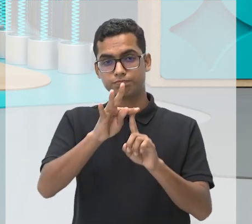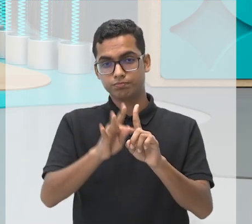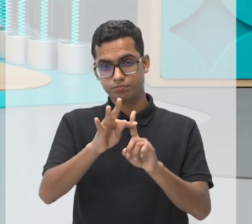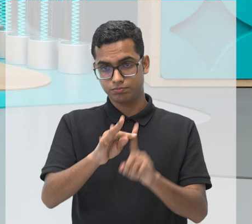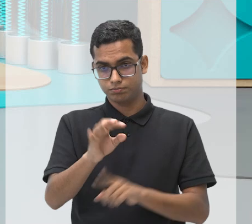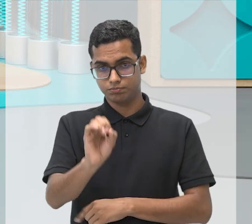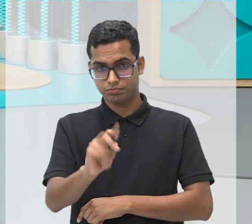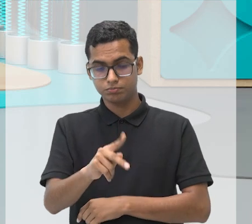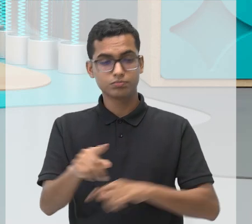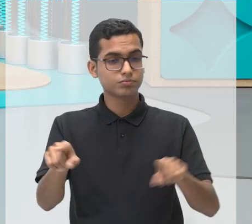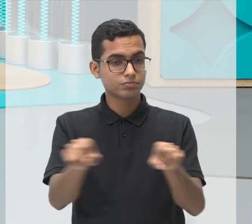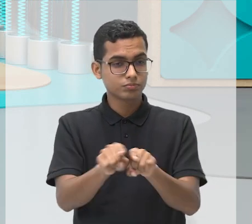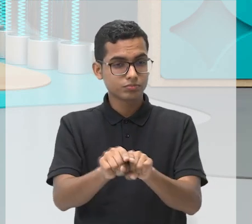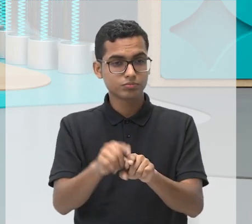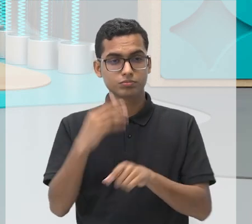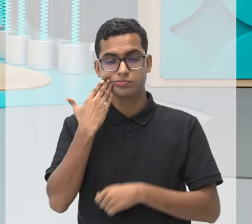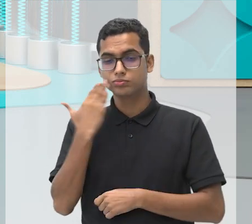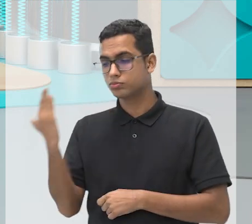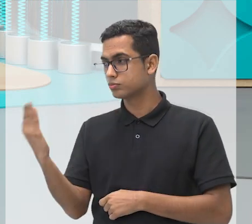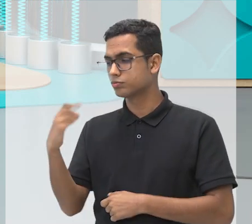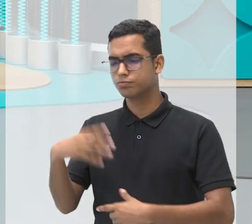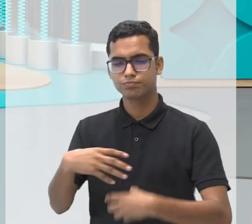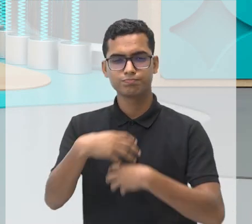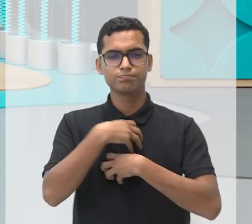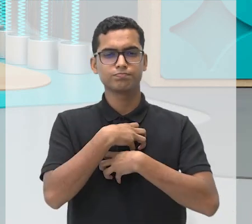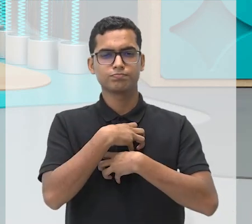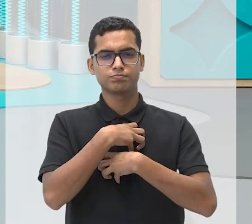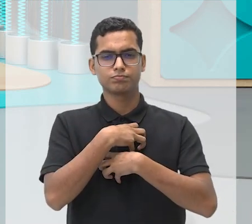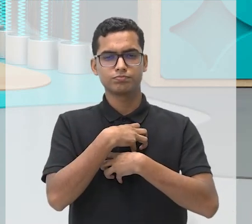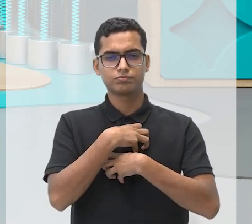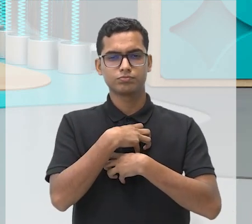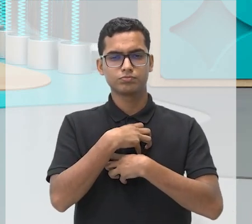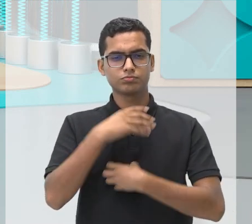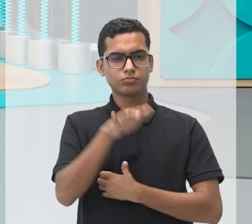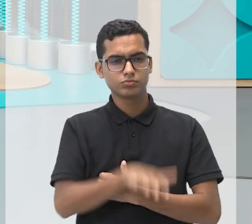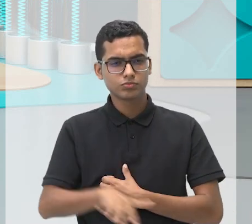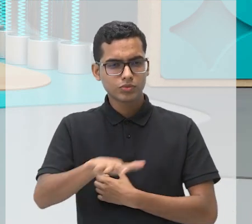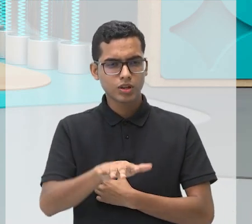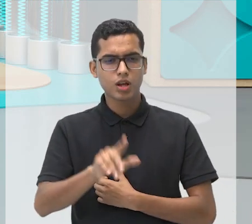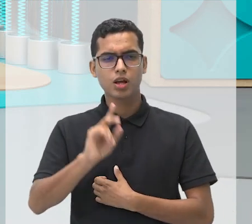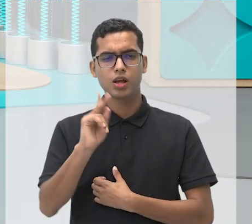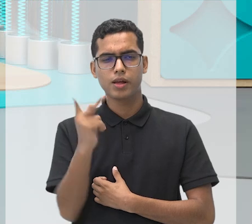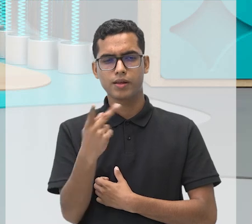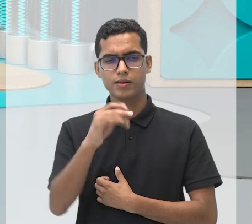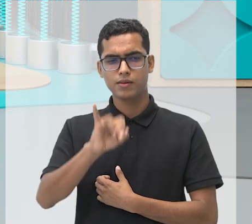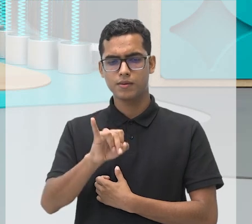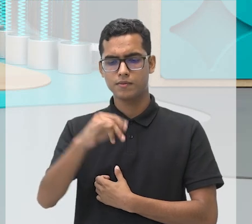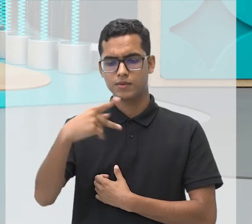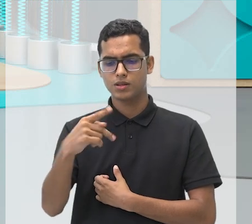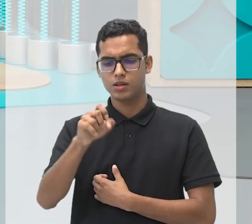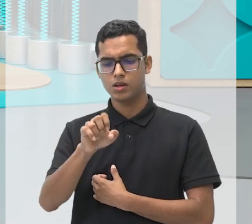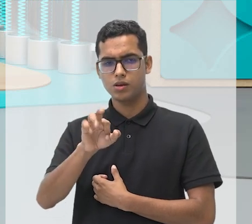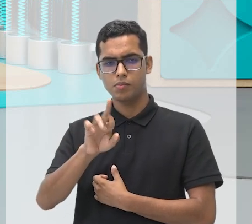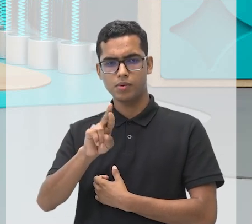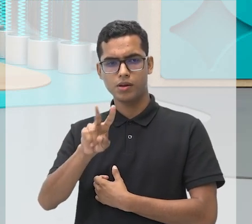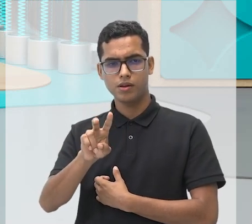modo que a gente tem também essa sensação corporal biológica na hiperventilação, que é aquela respiração